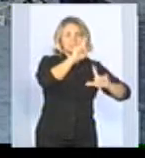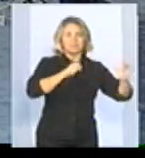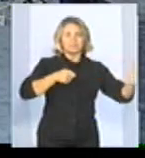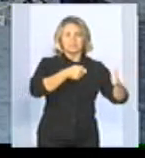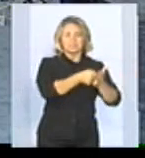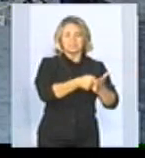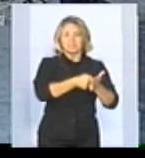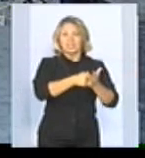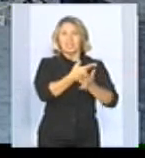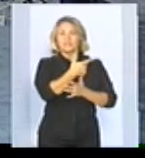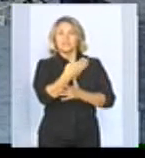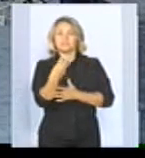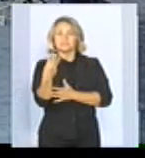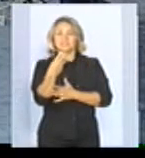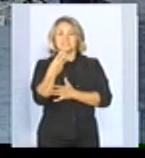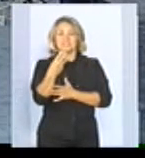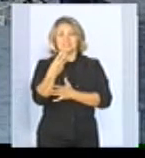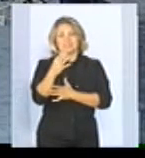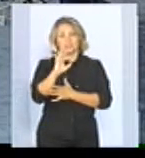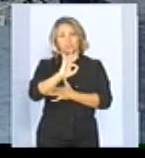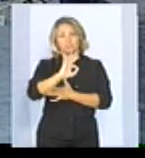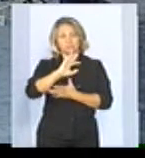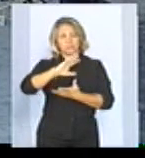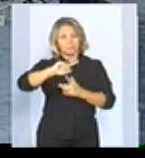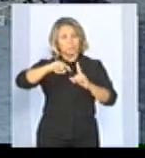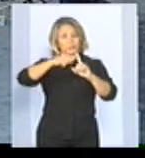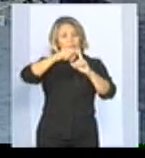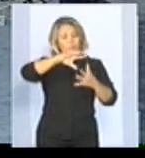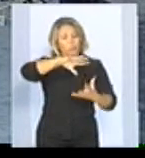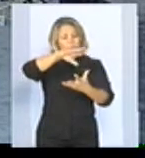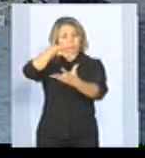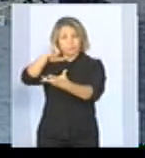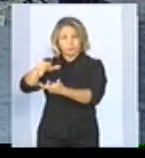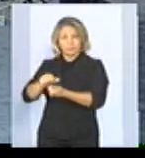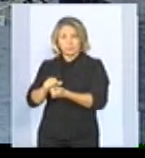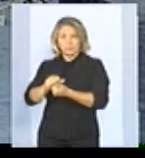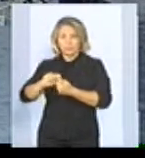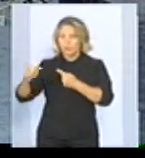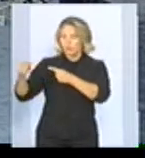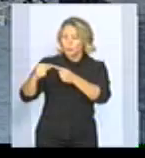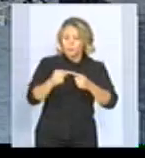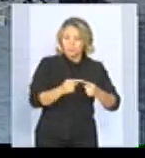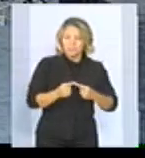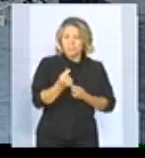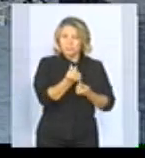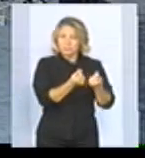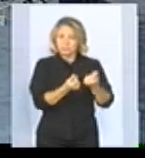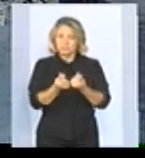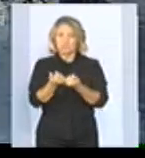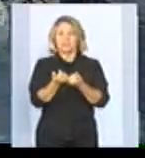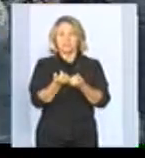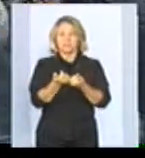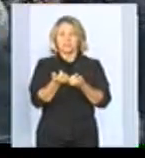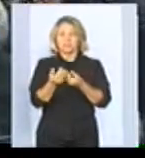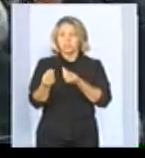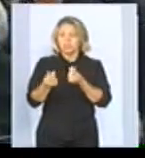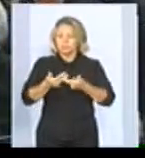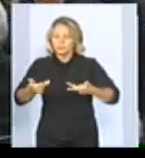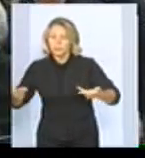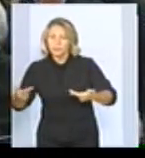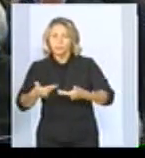do mundo então a combinação de renda de adequação de